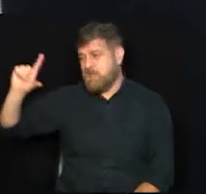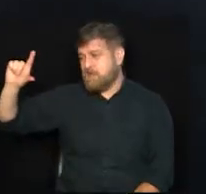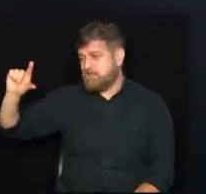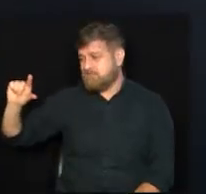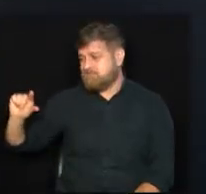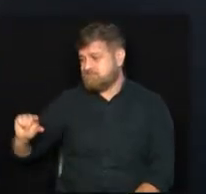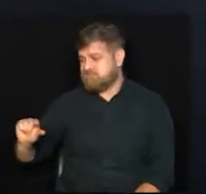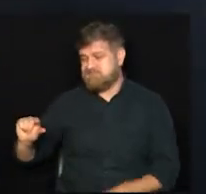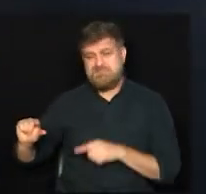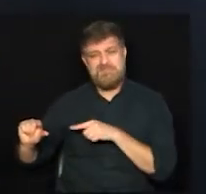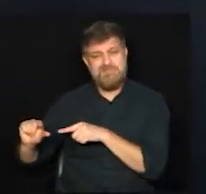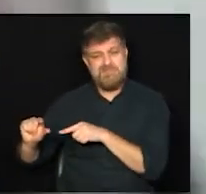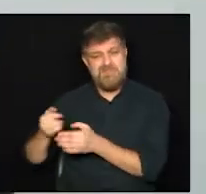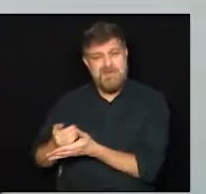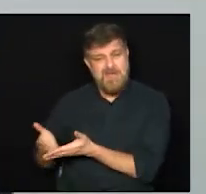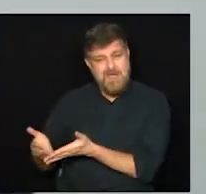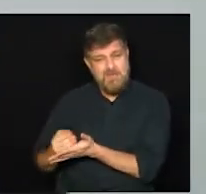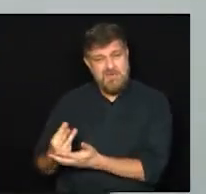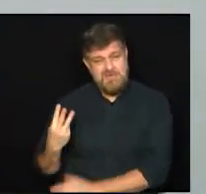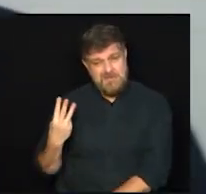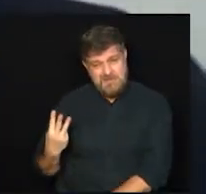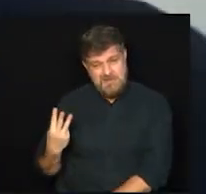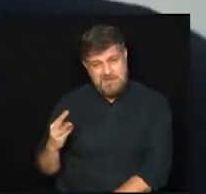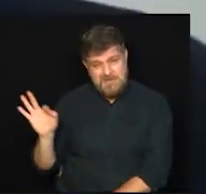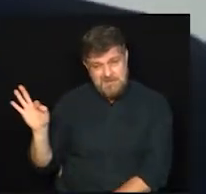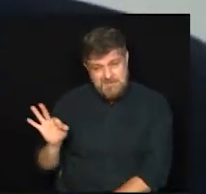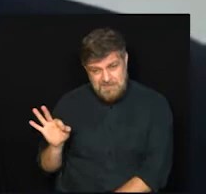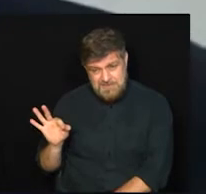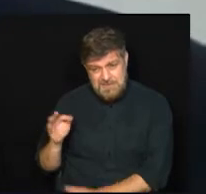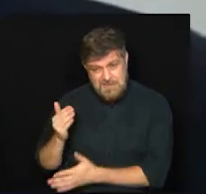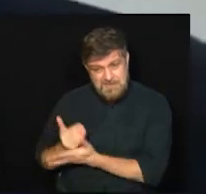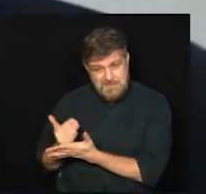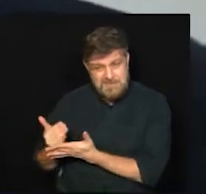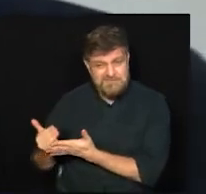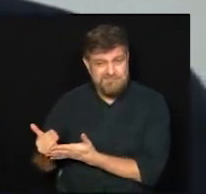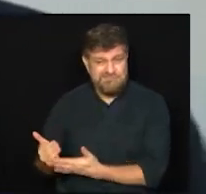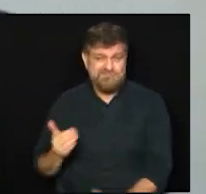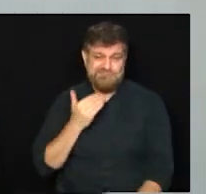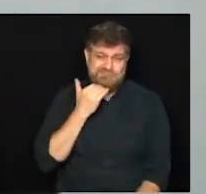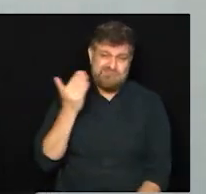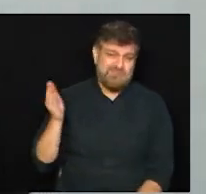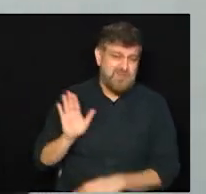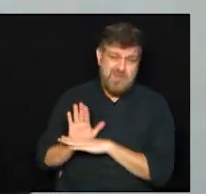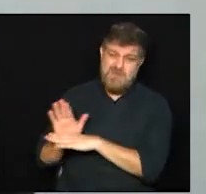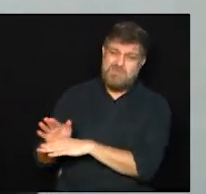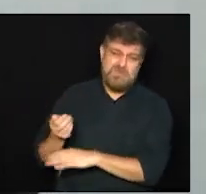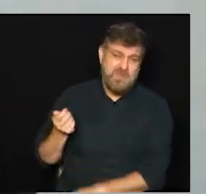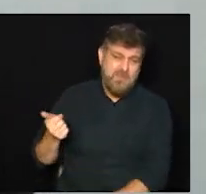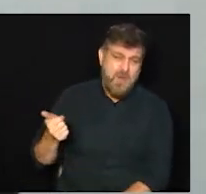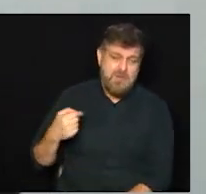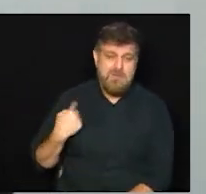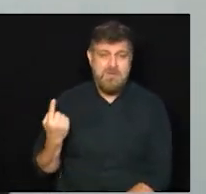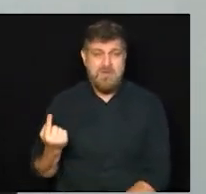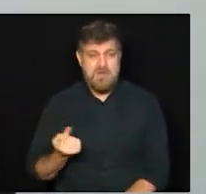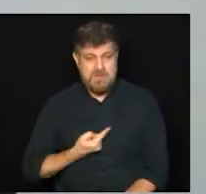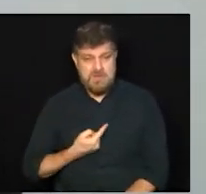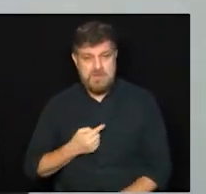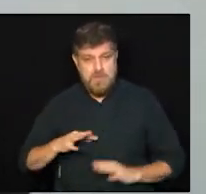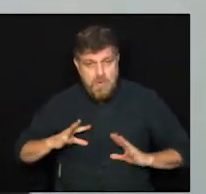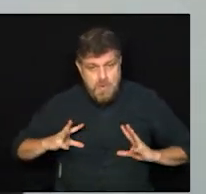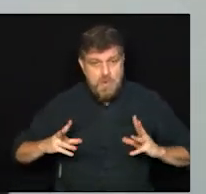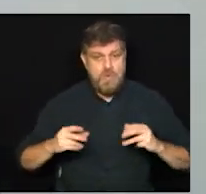O custo fixo é que ele ficou fixo. Então, é claro que todos os segmentos podem